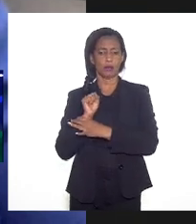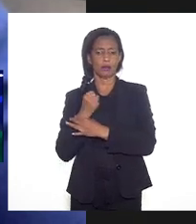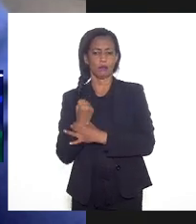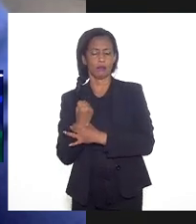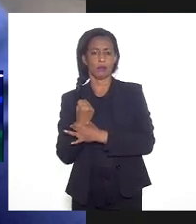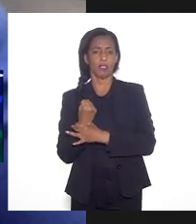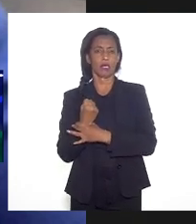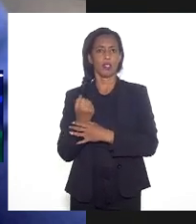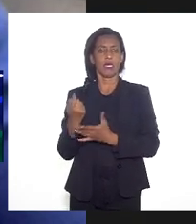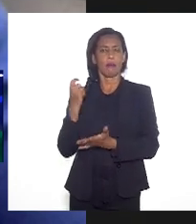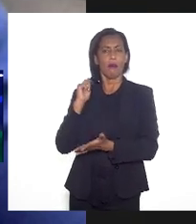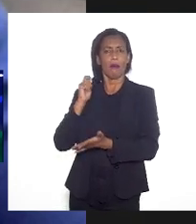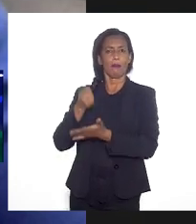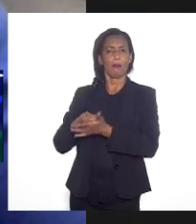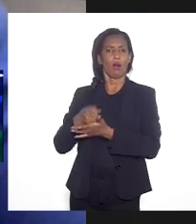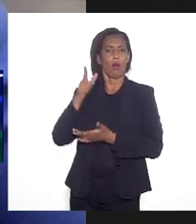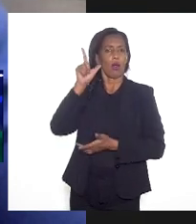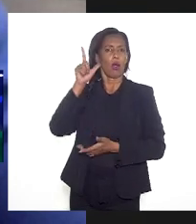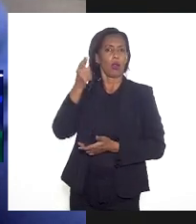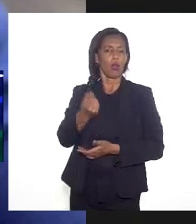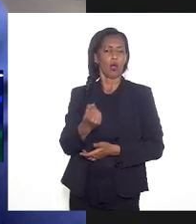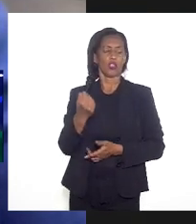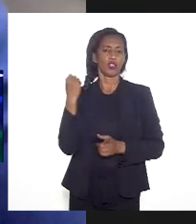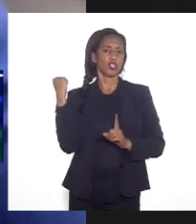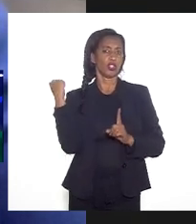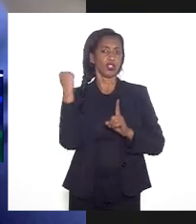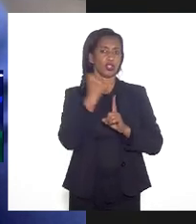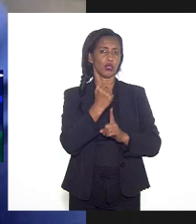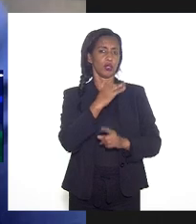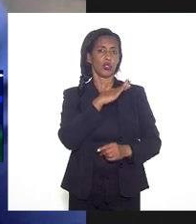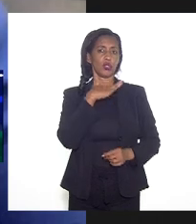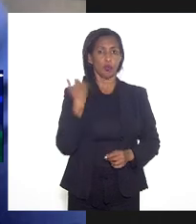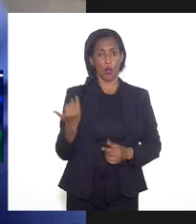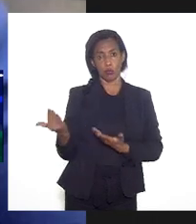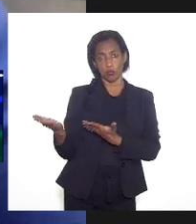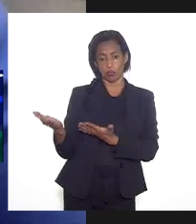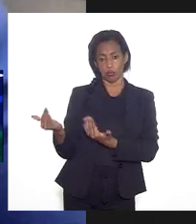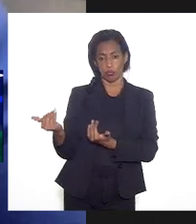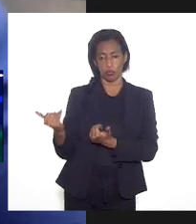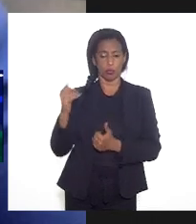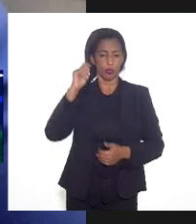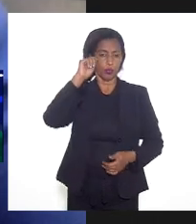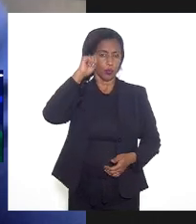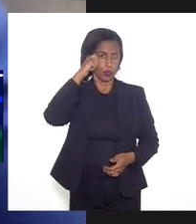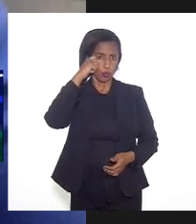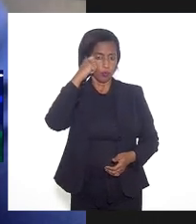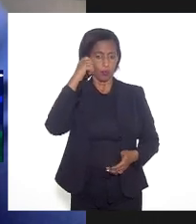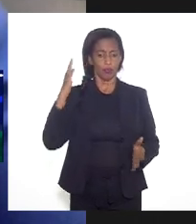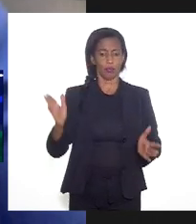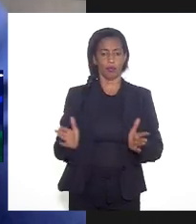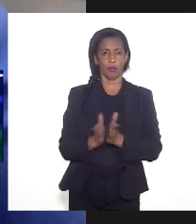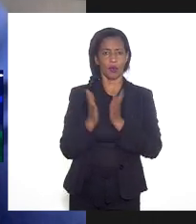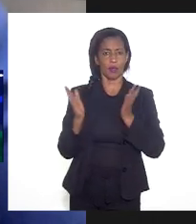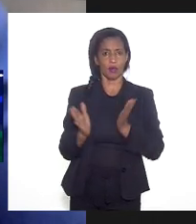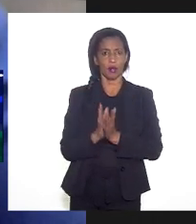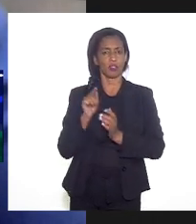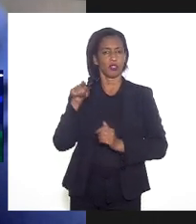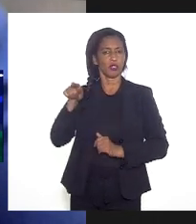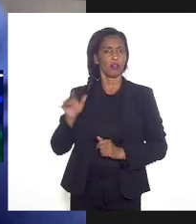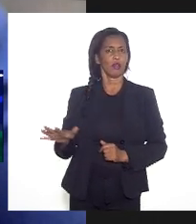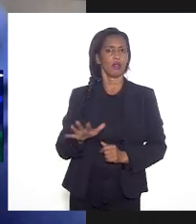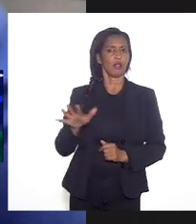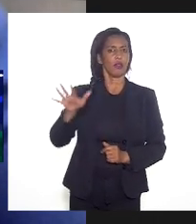que aposta na lógica genocida de morte da nossa juventude preta, da nossa juventude pobre, que estão nas favelas e